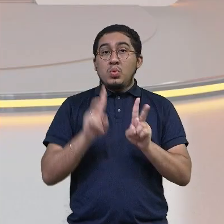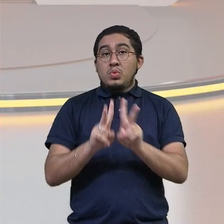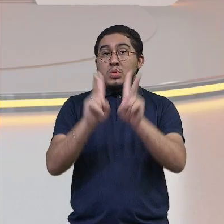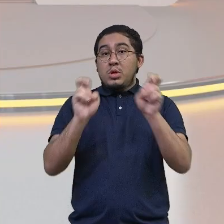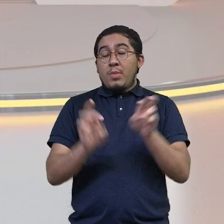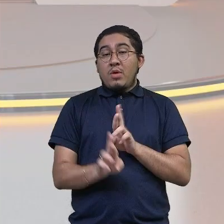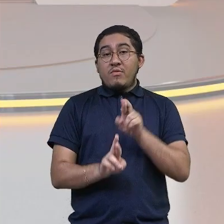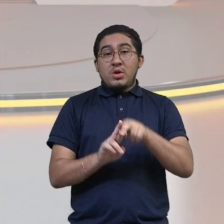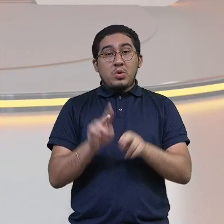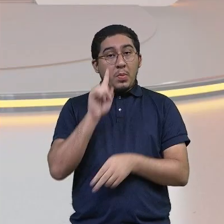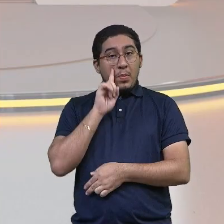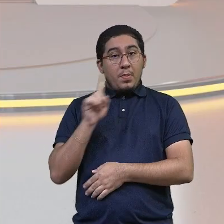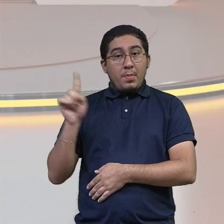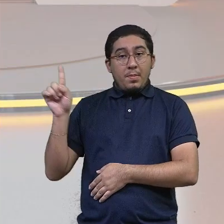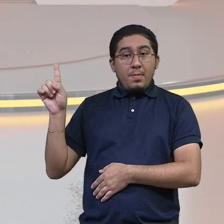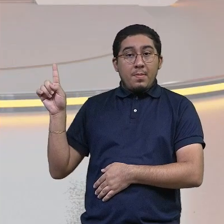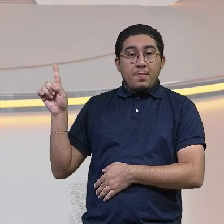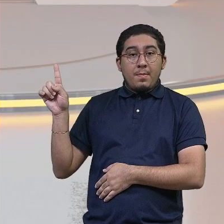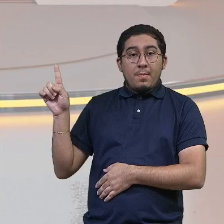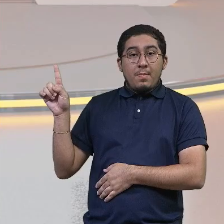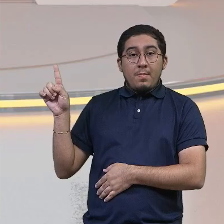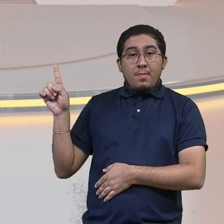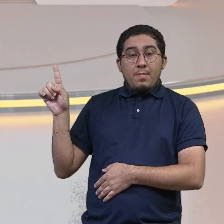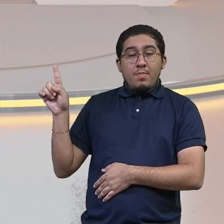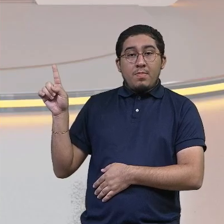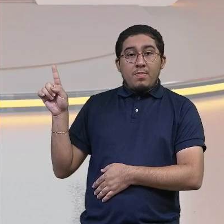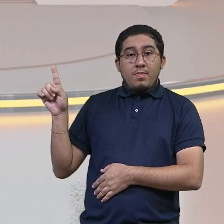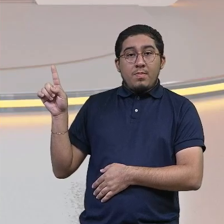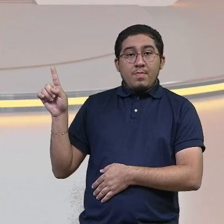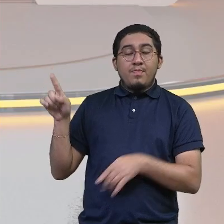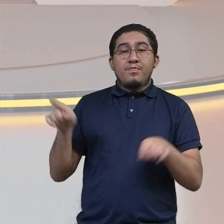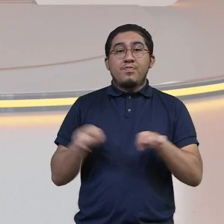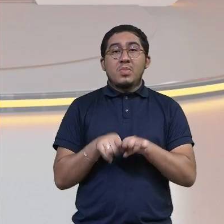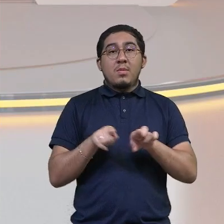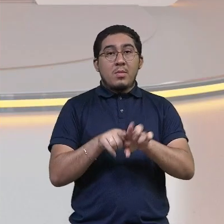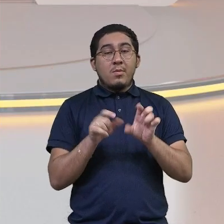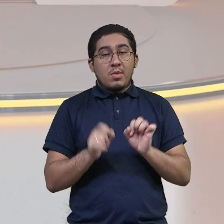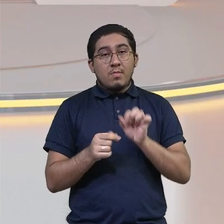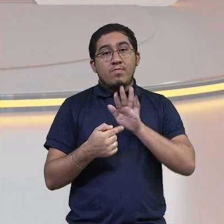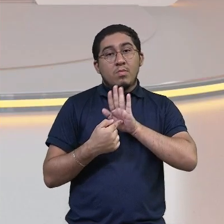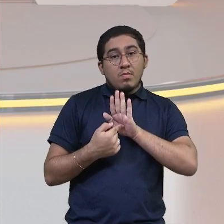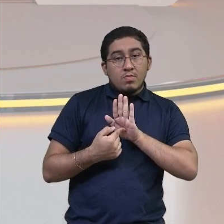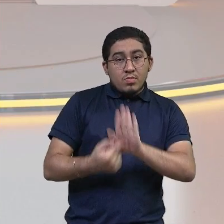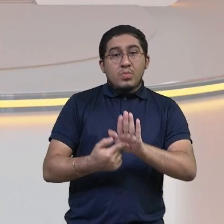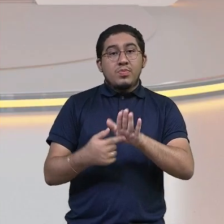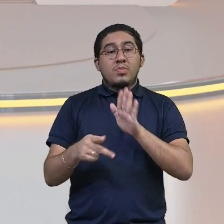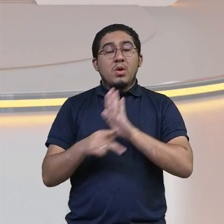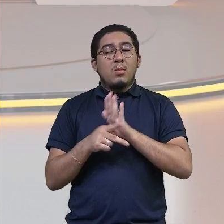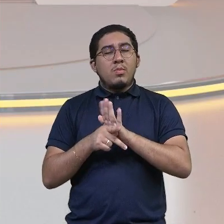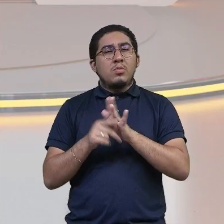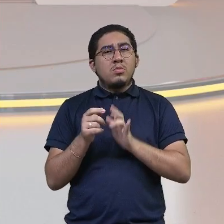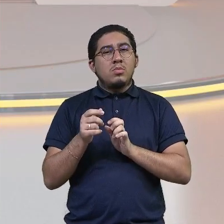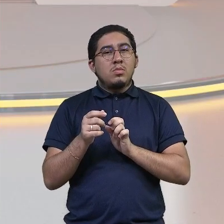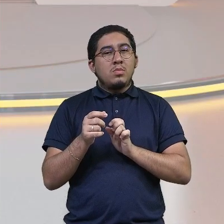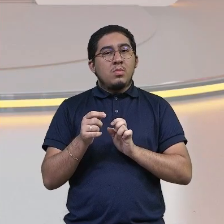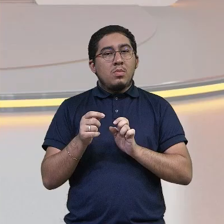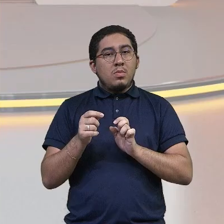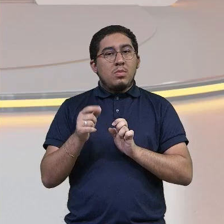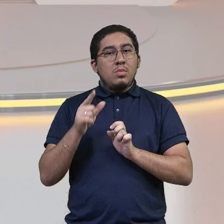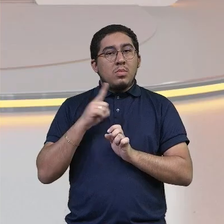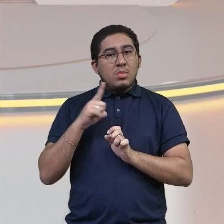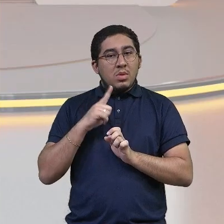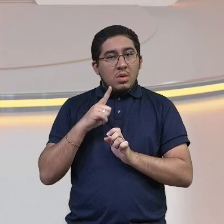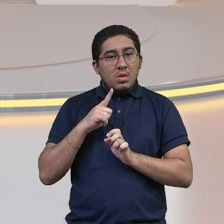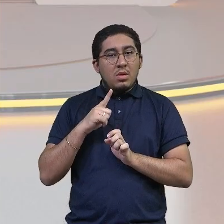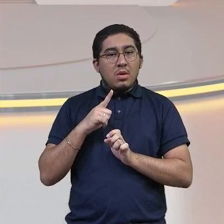ali em cima a esse período, em que inclusive, né, permeou a mídia no ano passado, nos 2 últimos